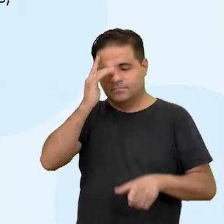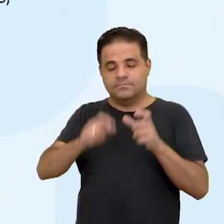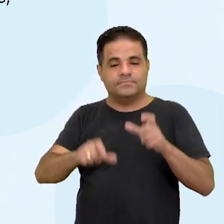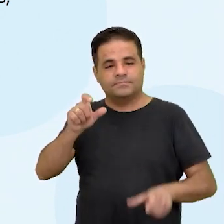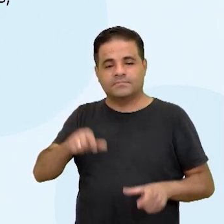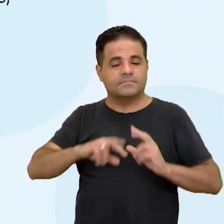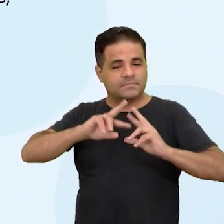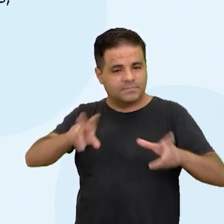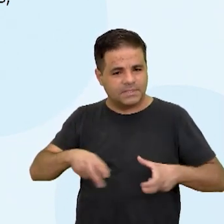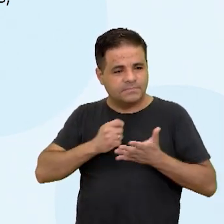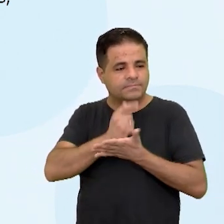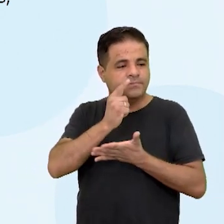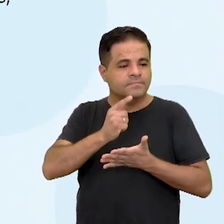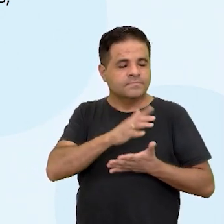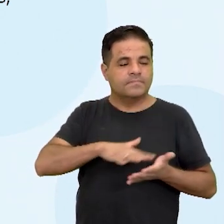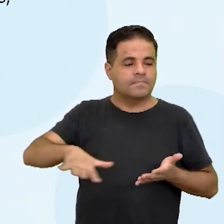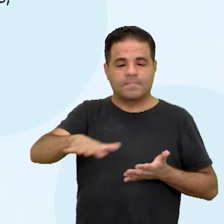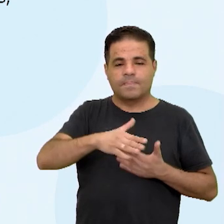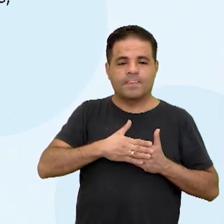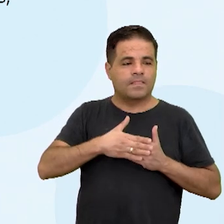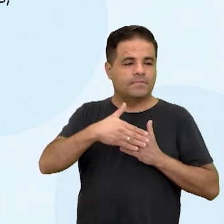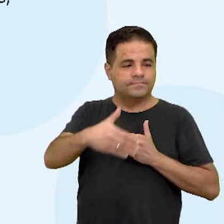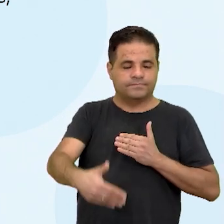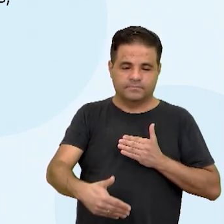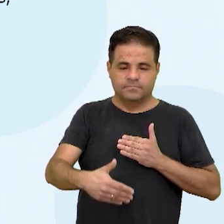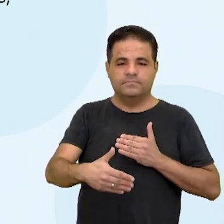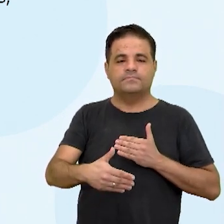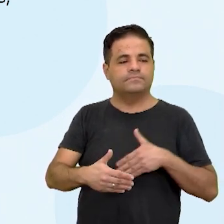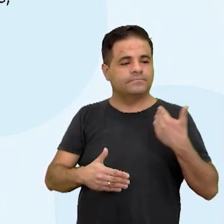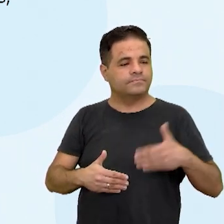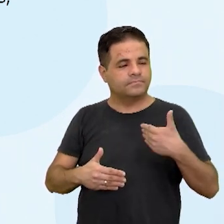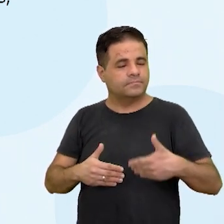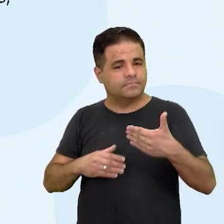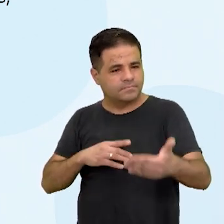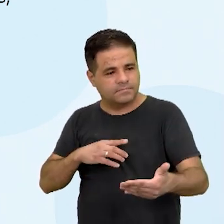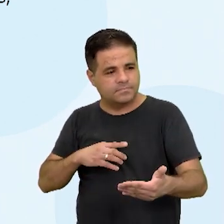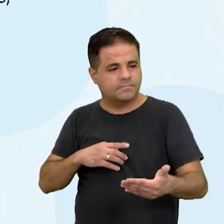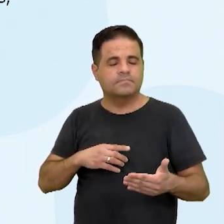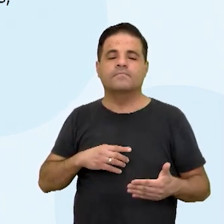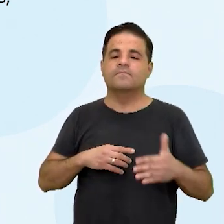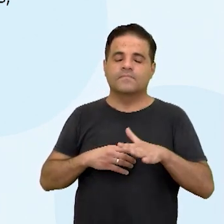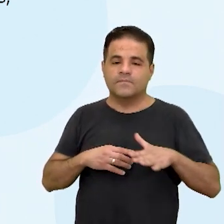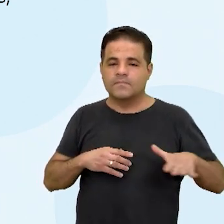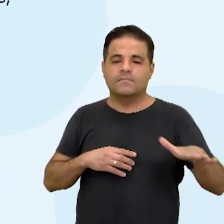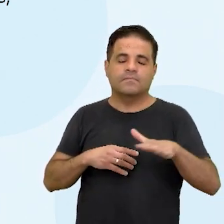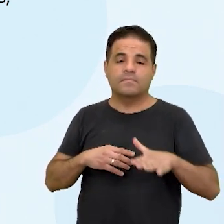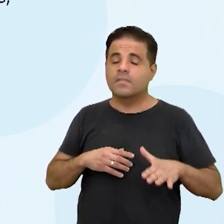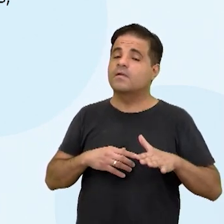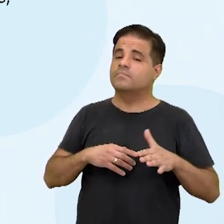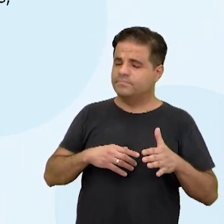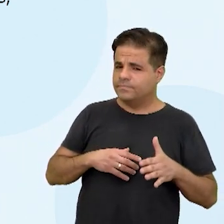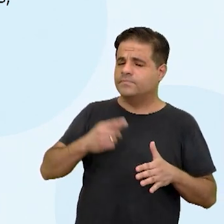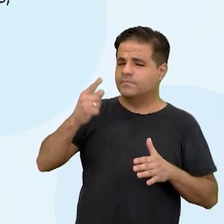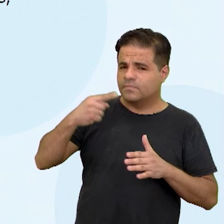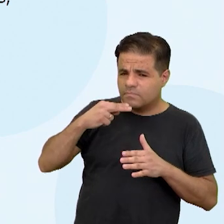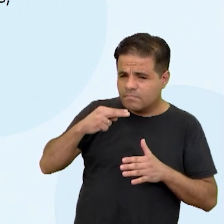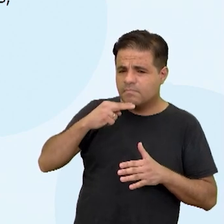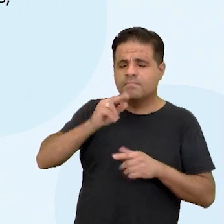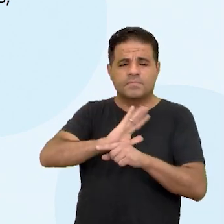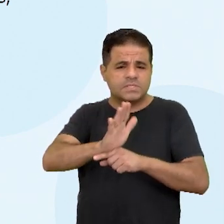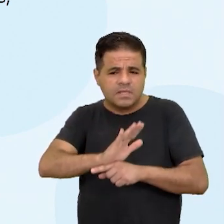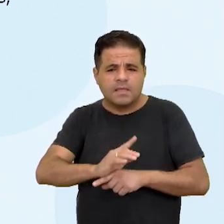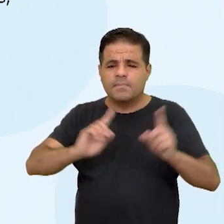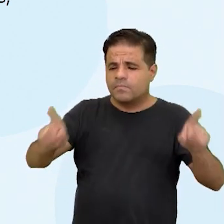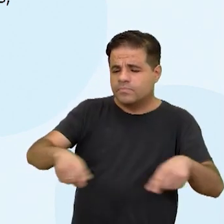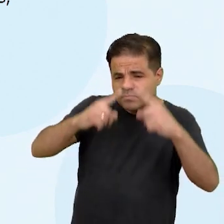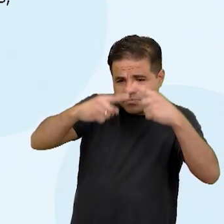ser consumido em massa. Então, existe um processo de padronização, reprodução e repetição, né, das novelas, do cinema,